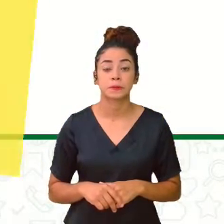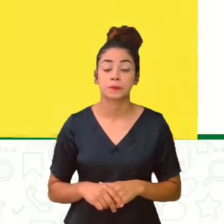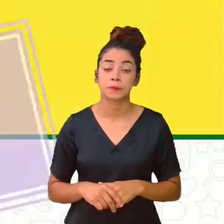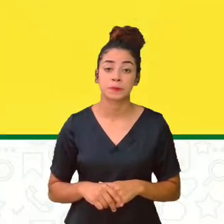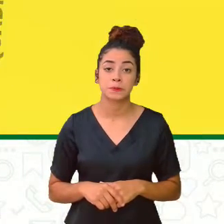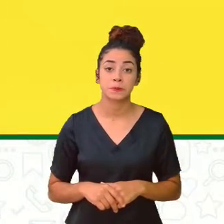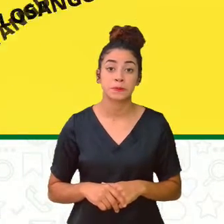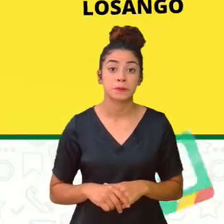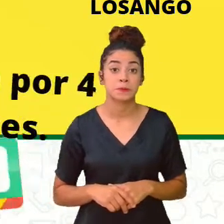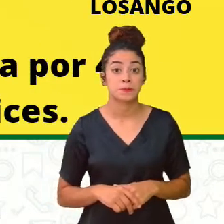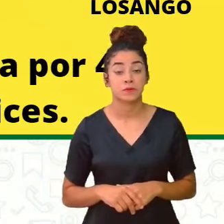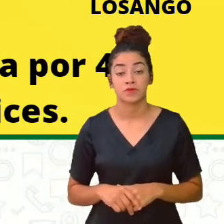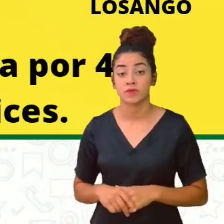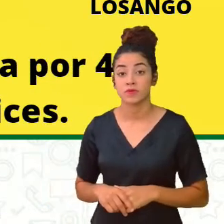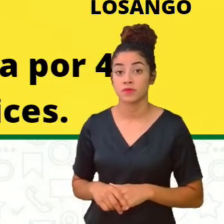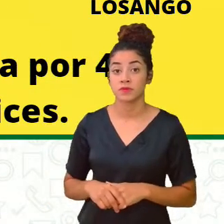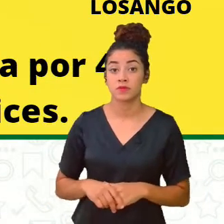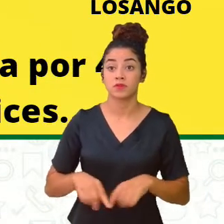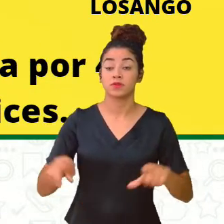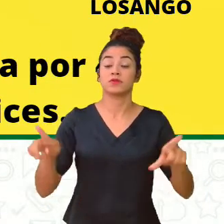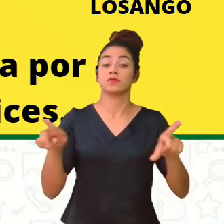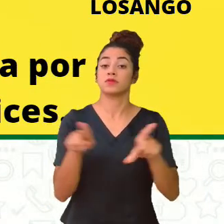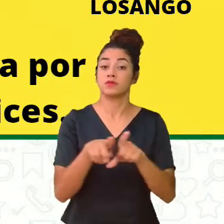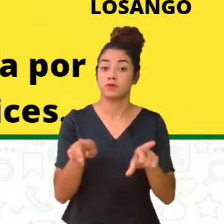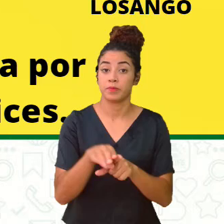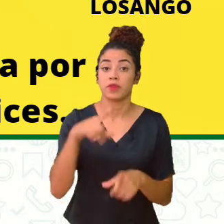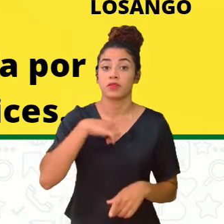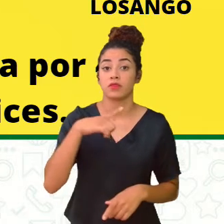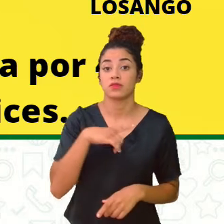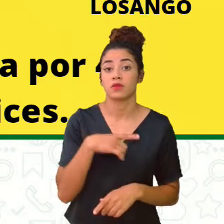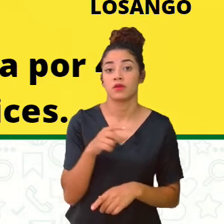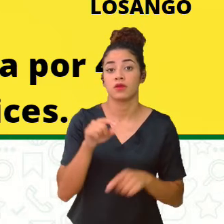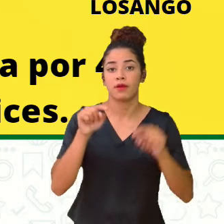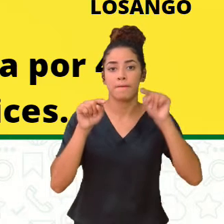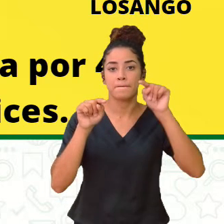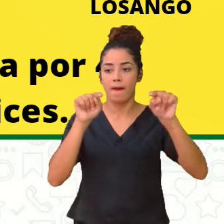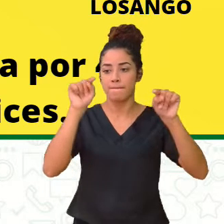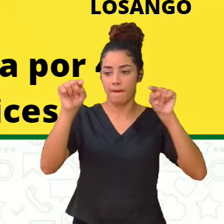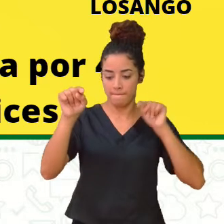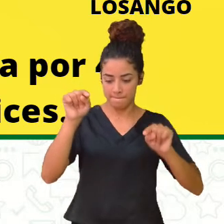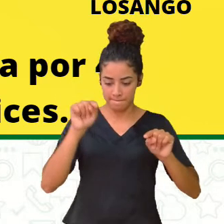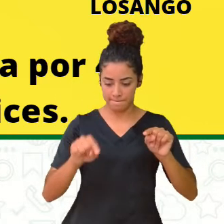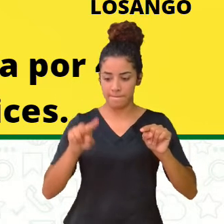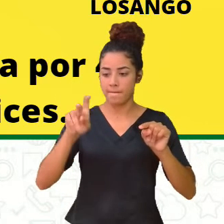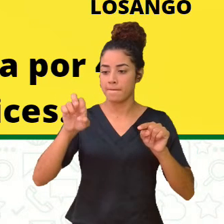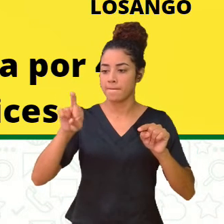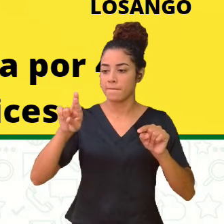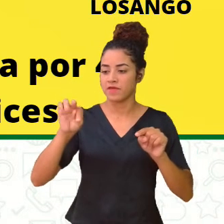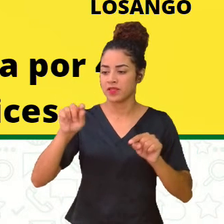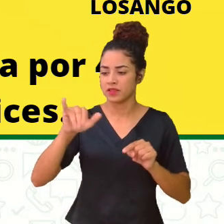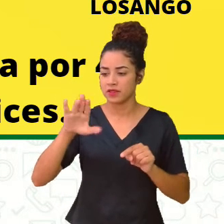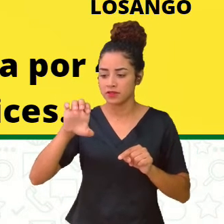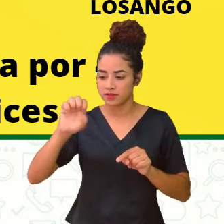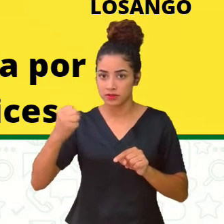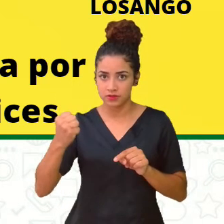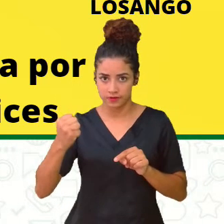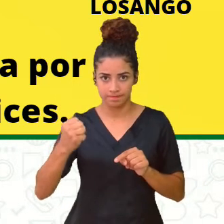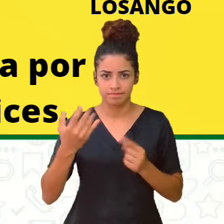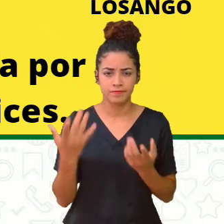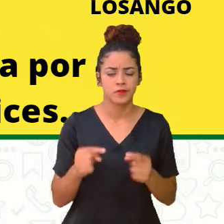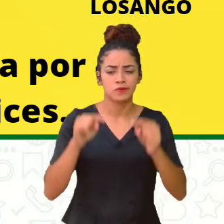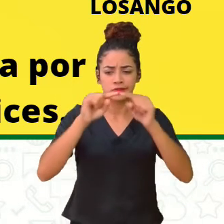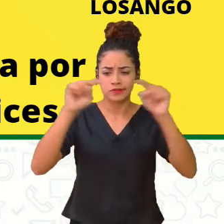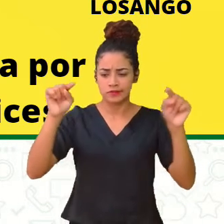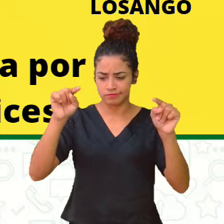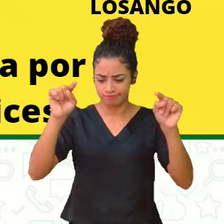E ele também tem os vértices, olha lá. Então, esses segmentos de retas,